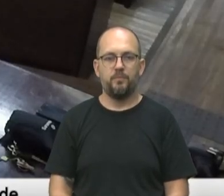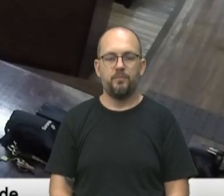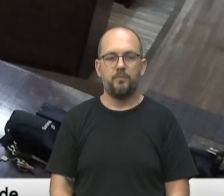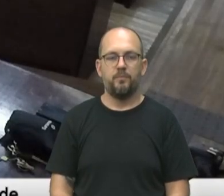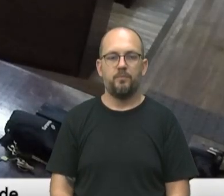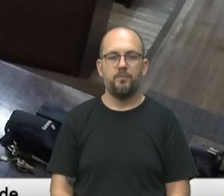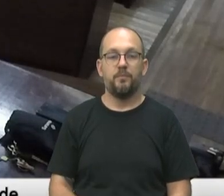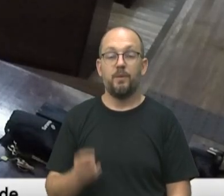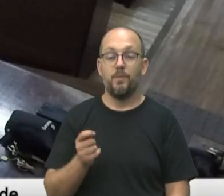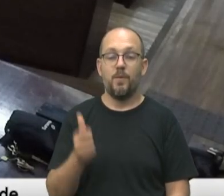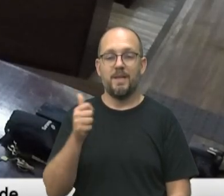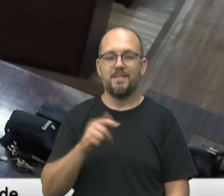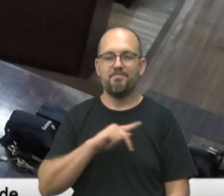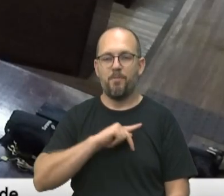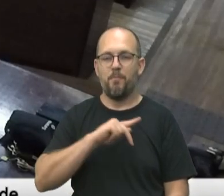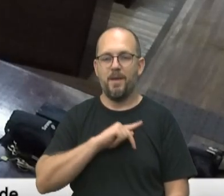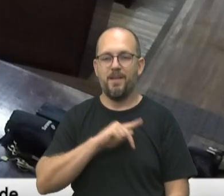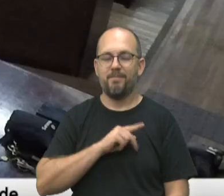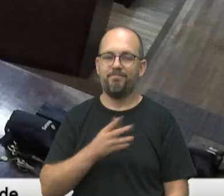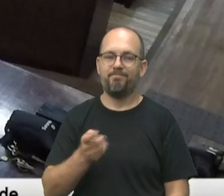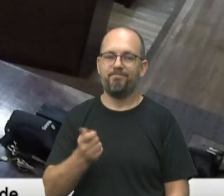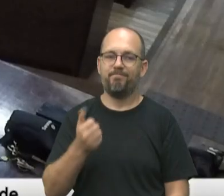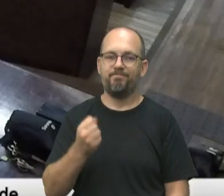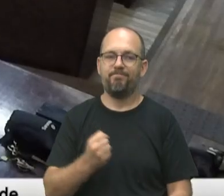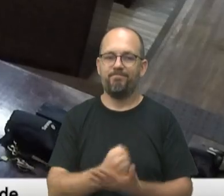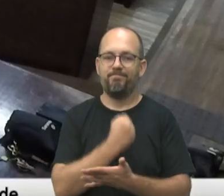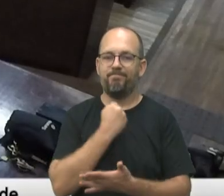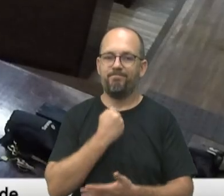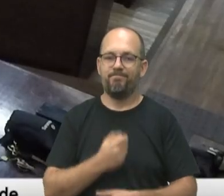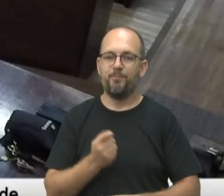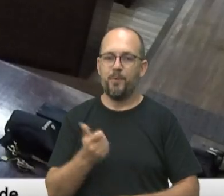quase palmeirense, quase.